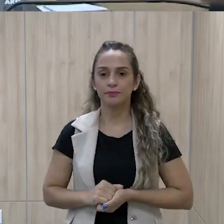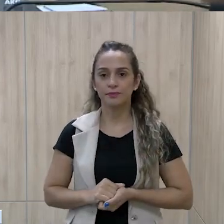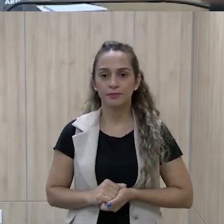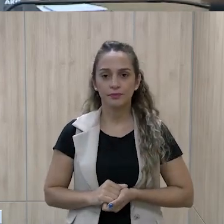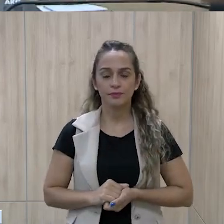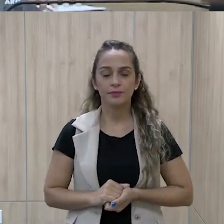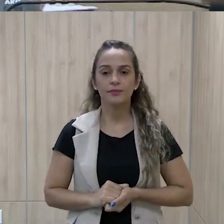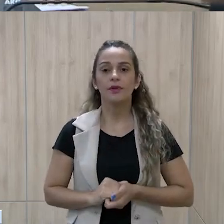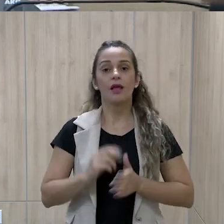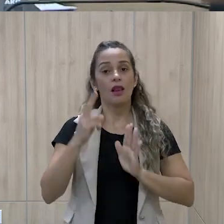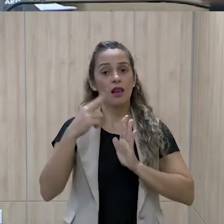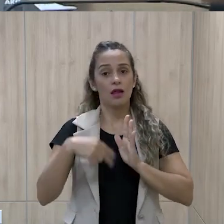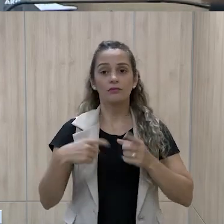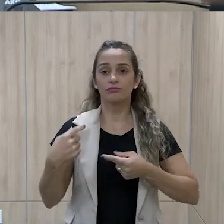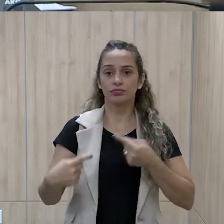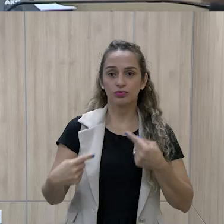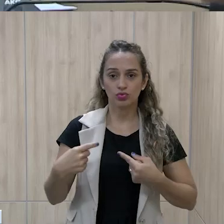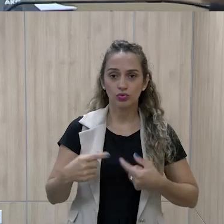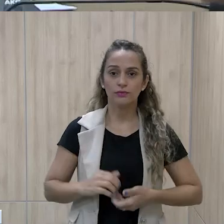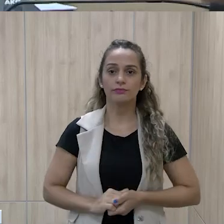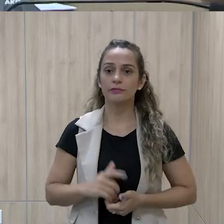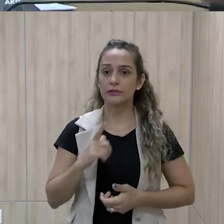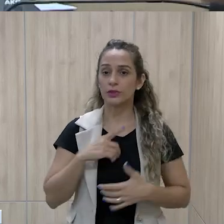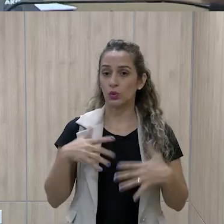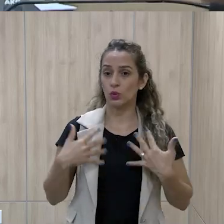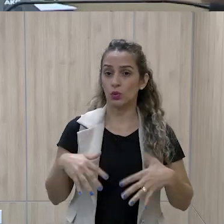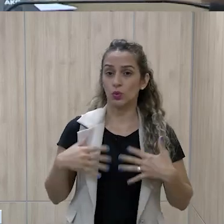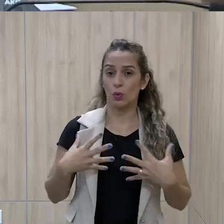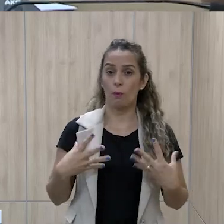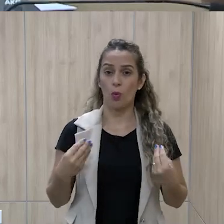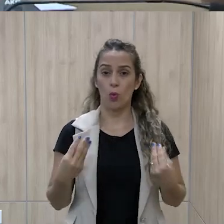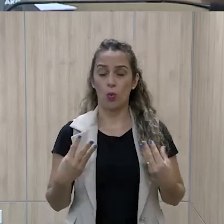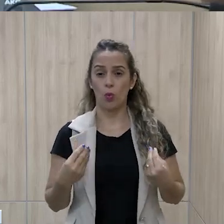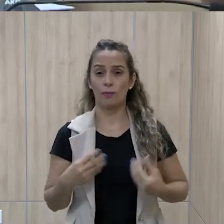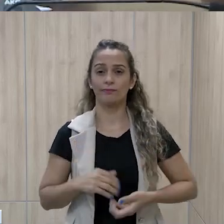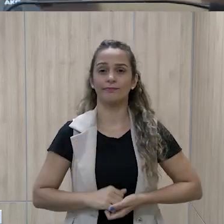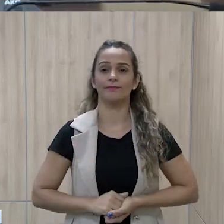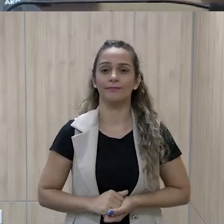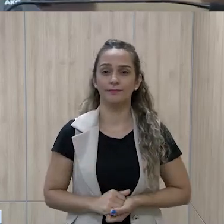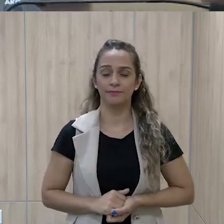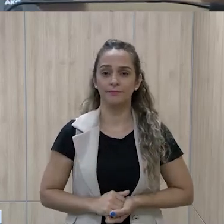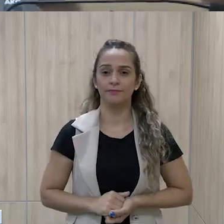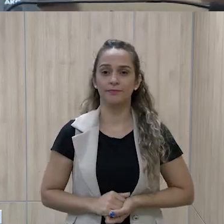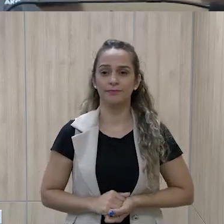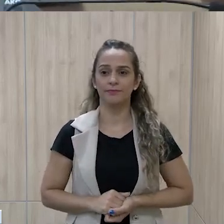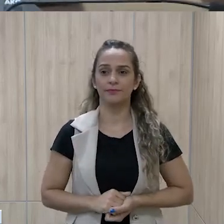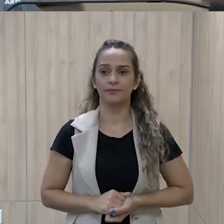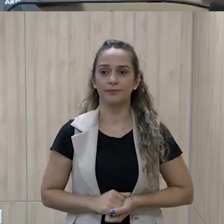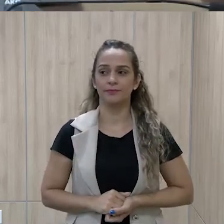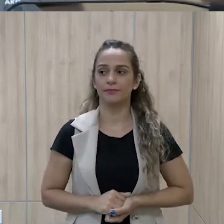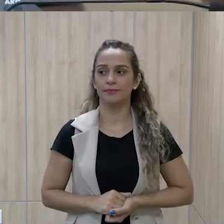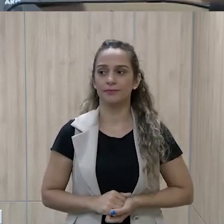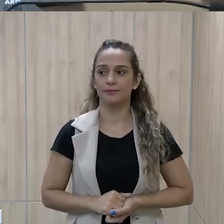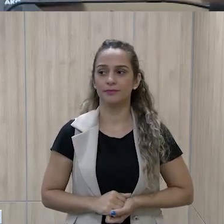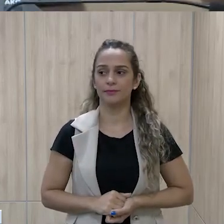dos projetos a serem relatados é muita matéria nós vamos tentar